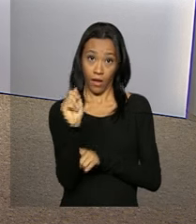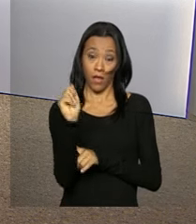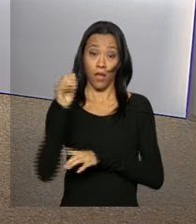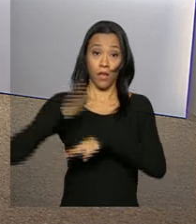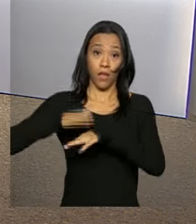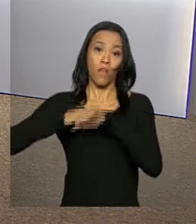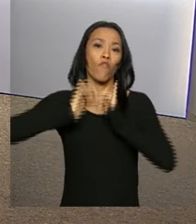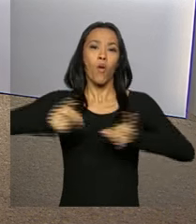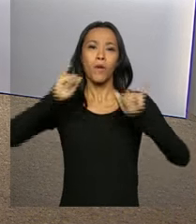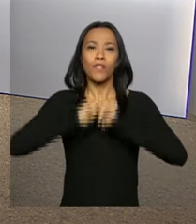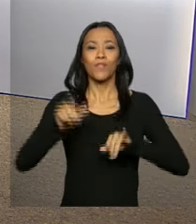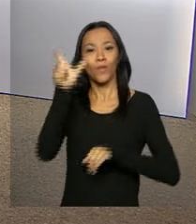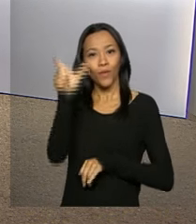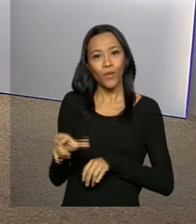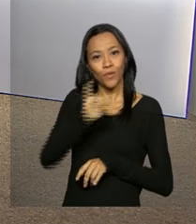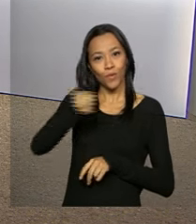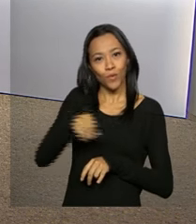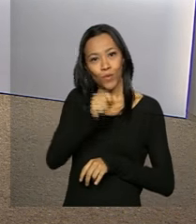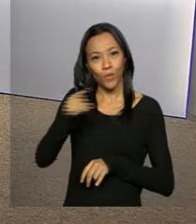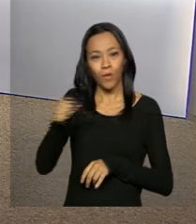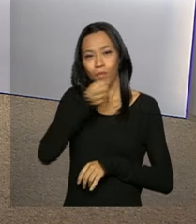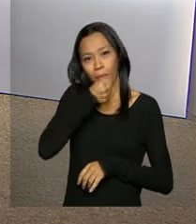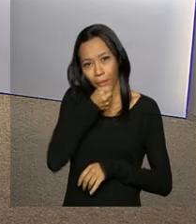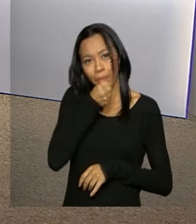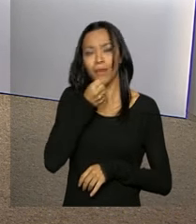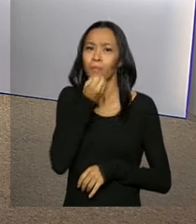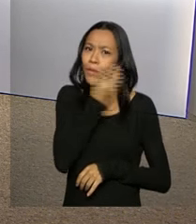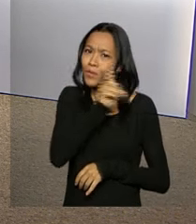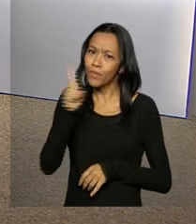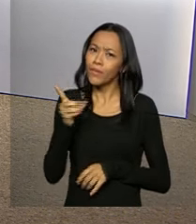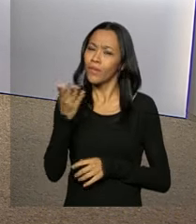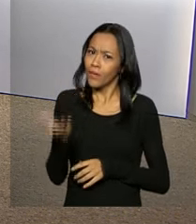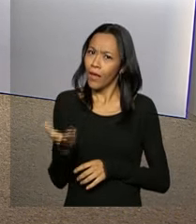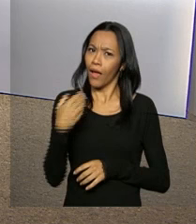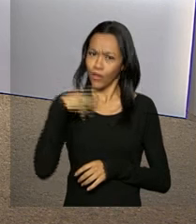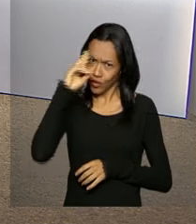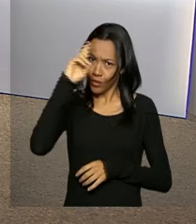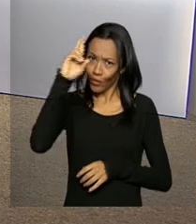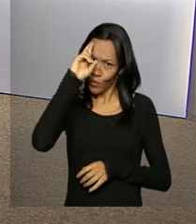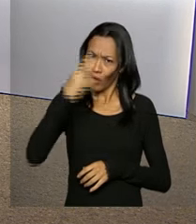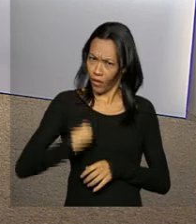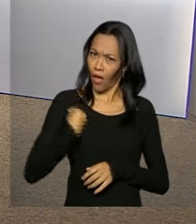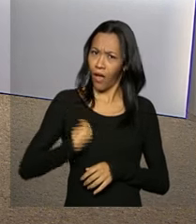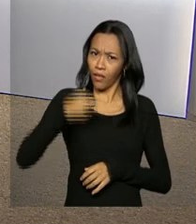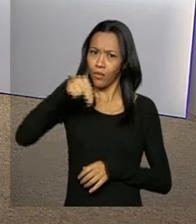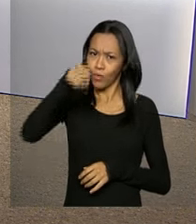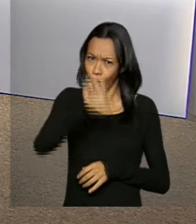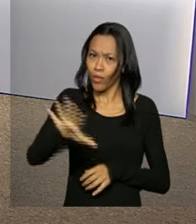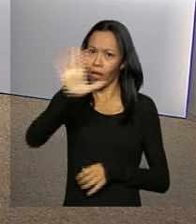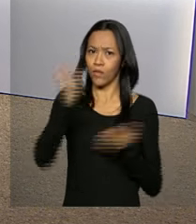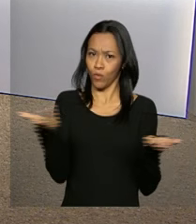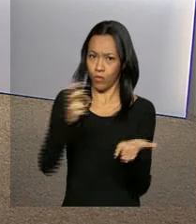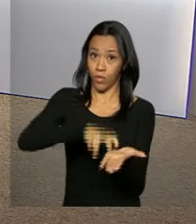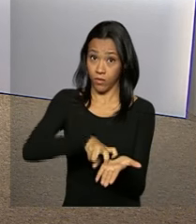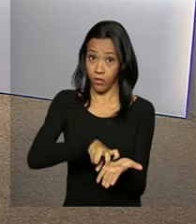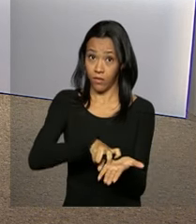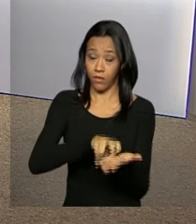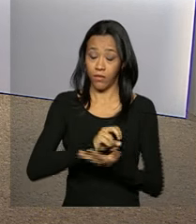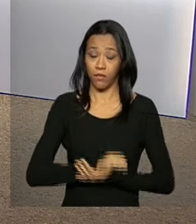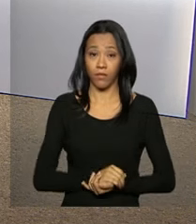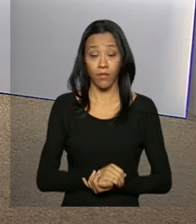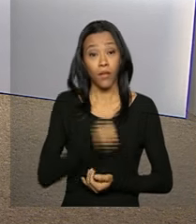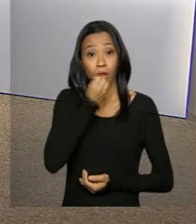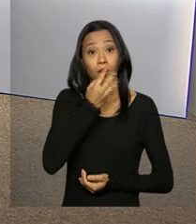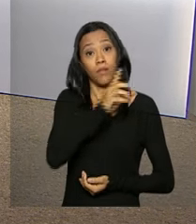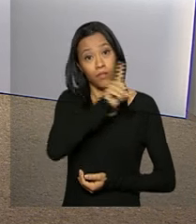traz é o repórter João Pedro Neto Bom dia João Pedro a diretora da UMS está no nordeste né agora pela manhã